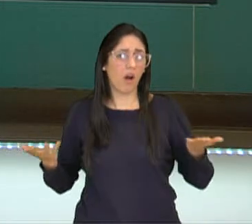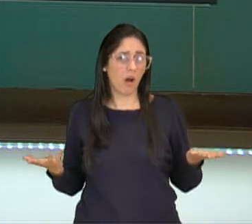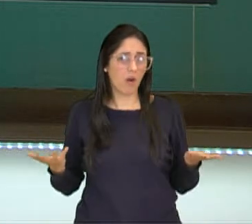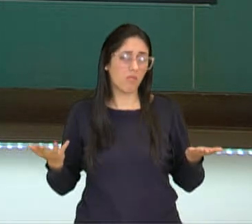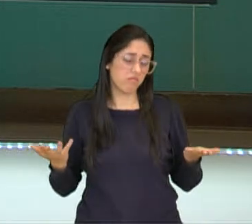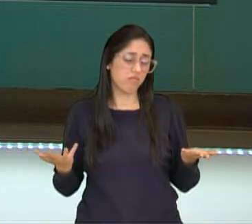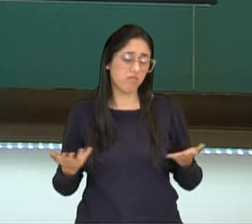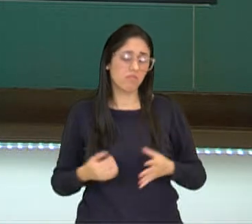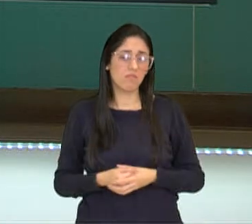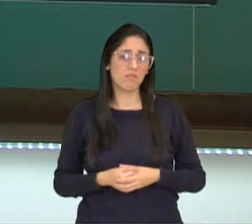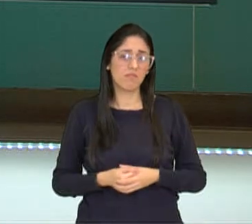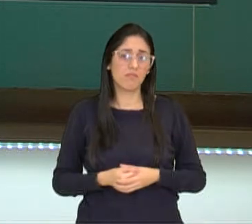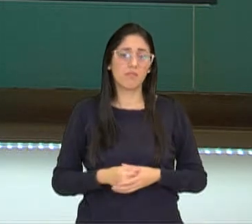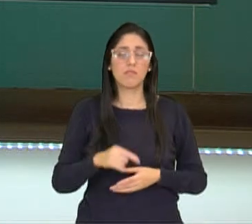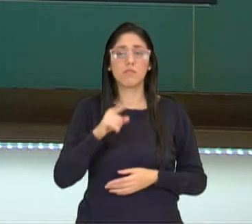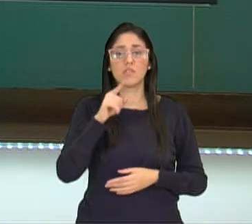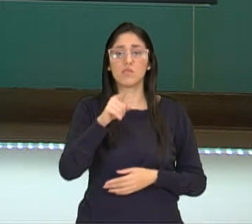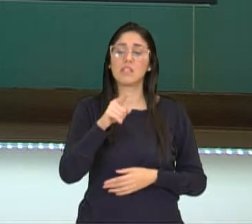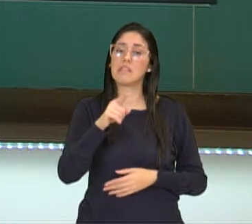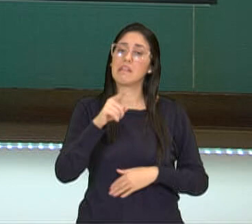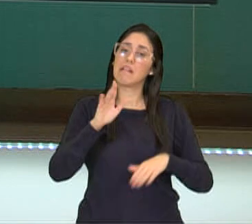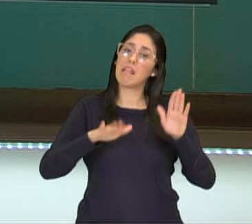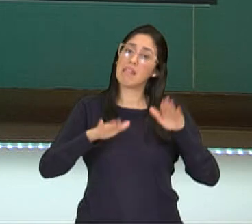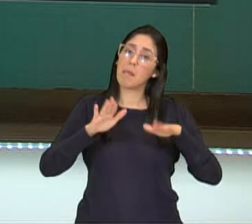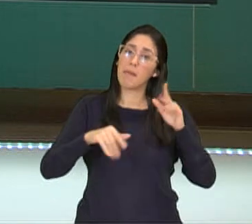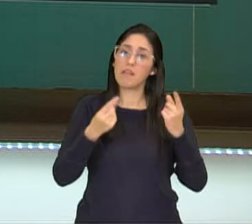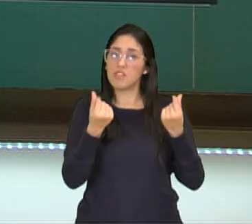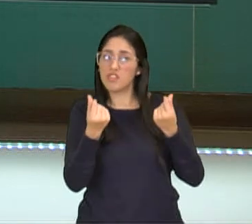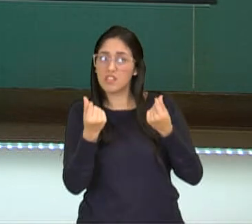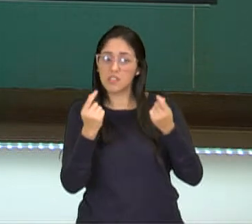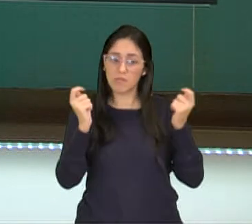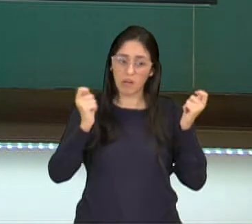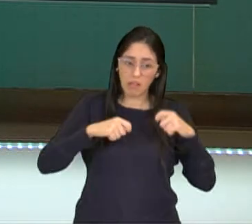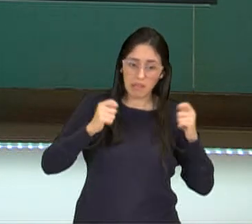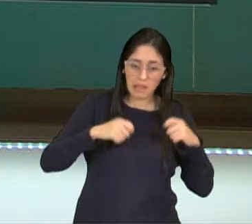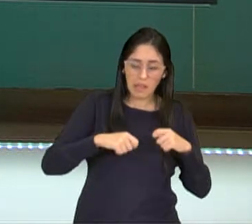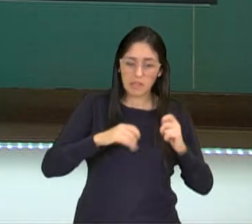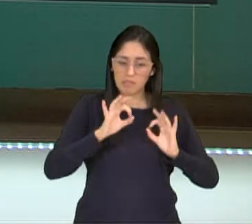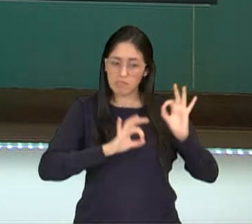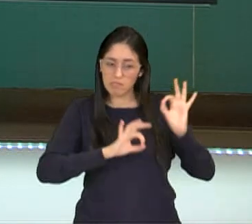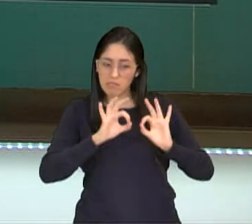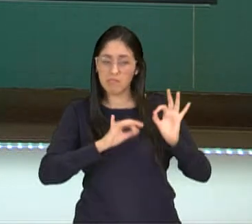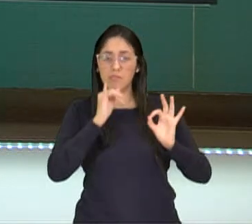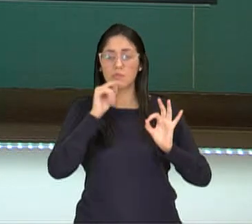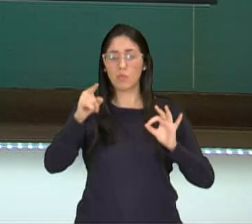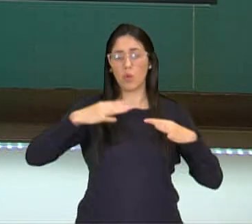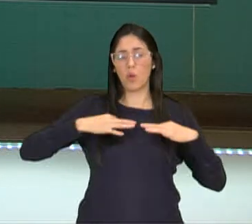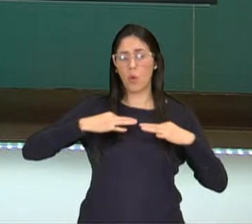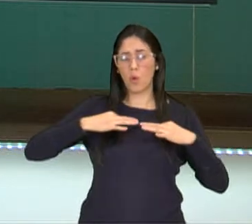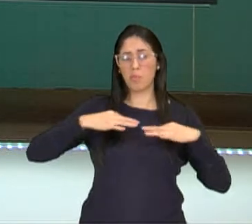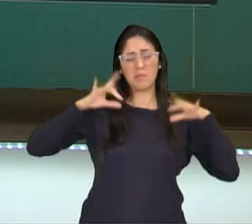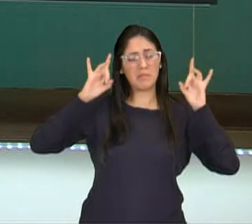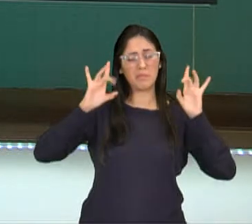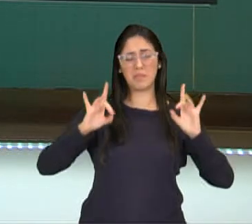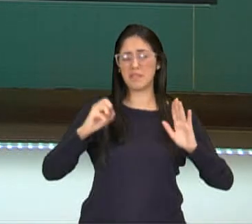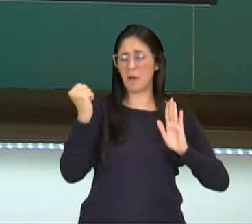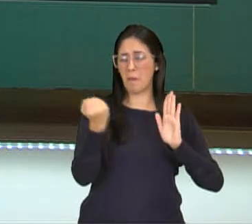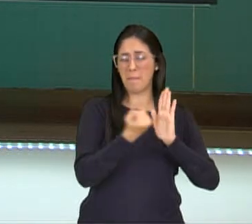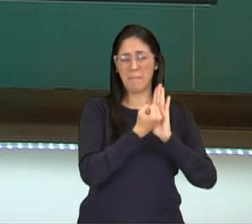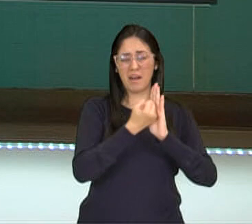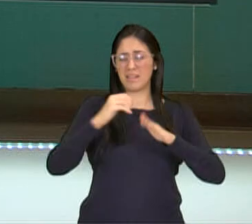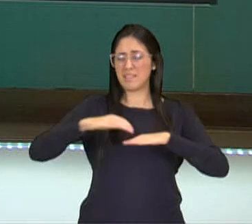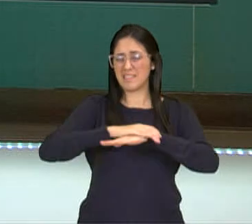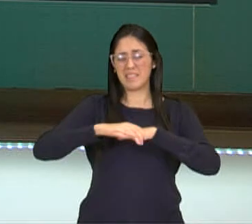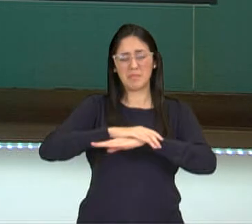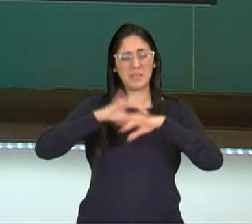nos vestir. Isso vai depender exatamente se o nosso orçamento permite você ter aquela calça de grife que você tanto quer, aquele tênis que você